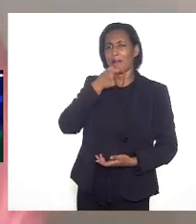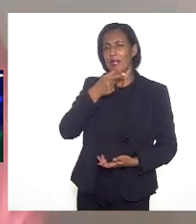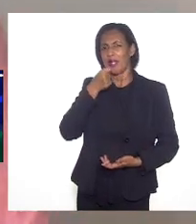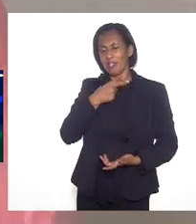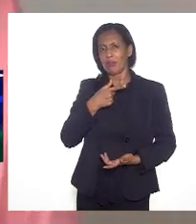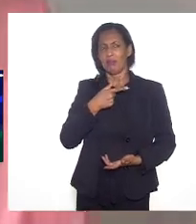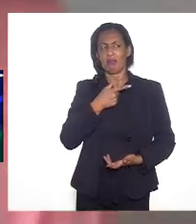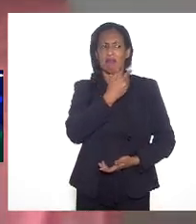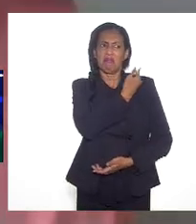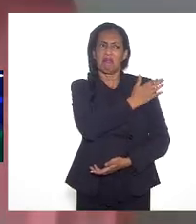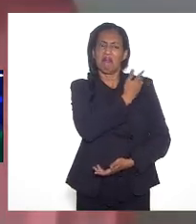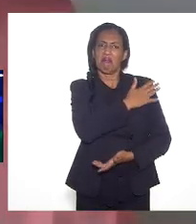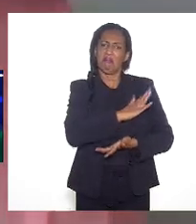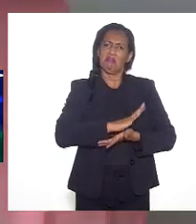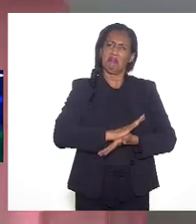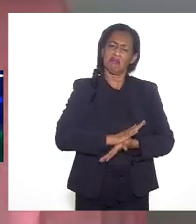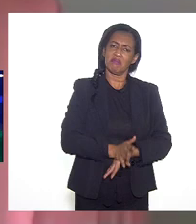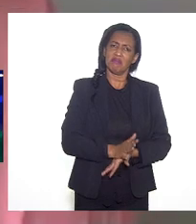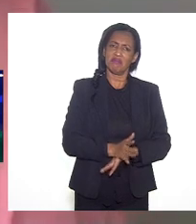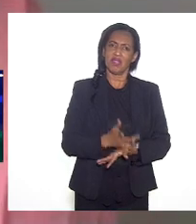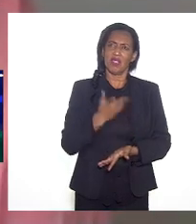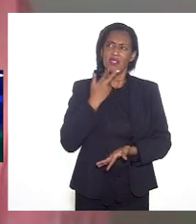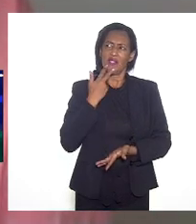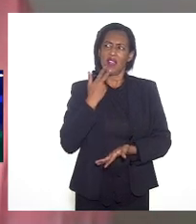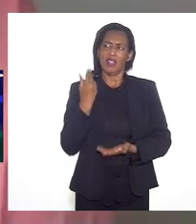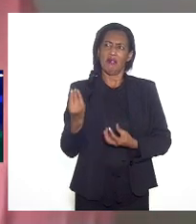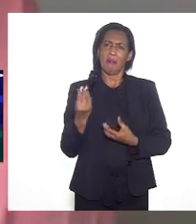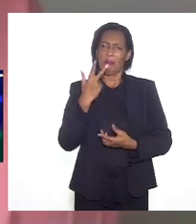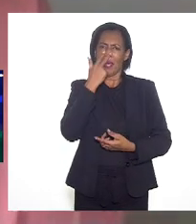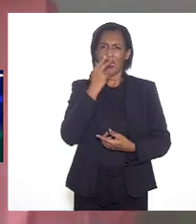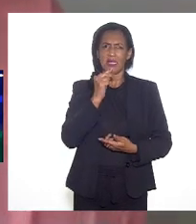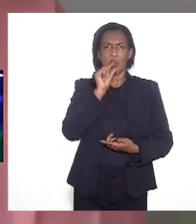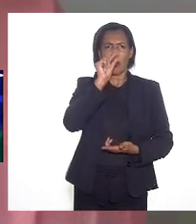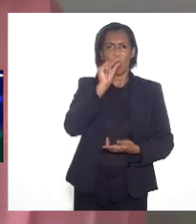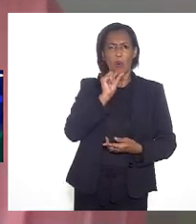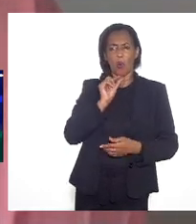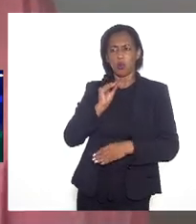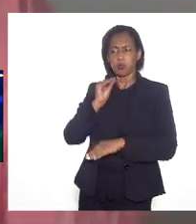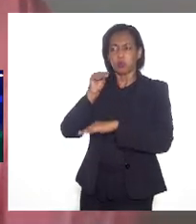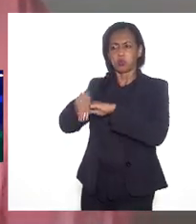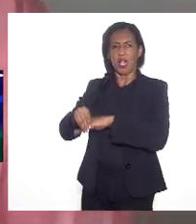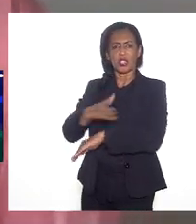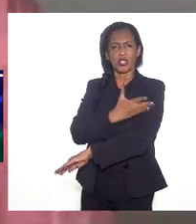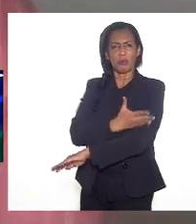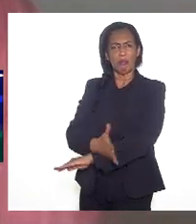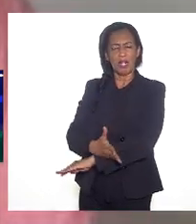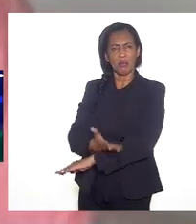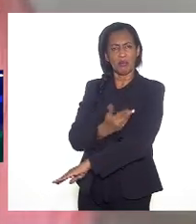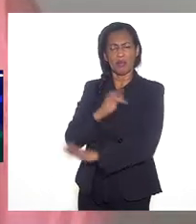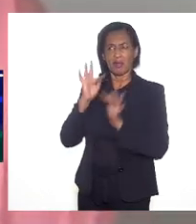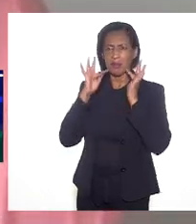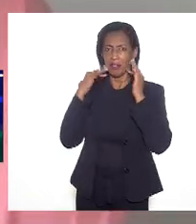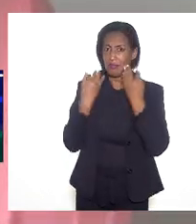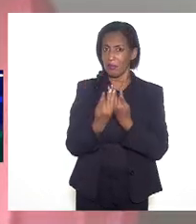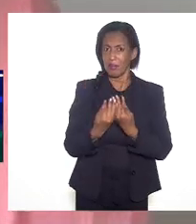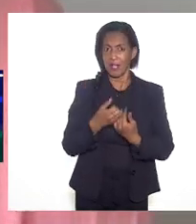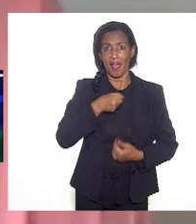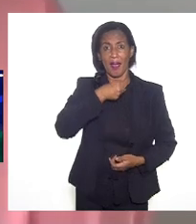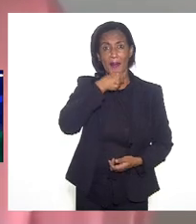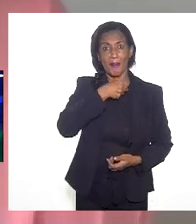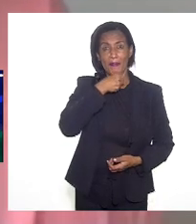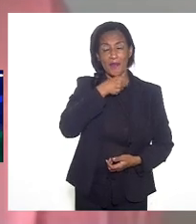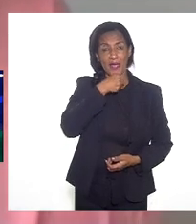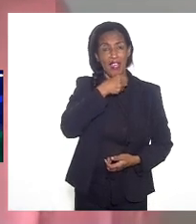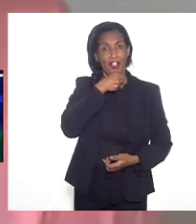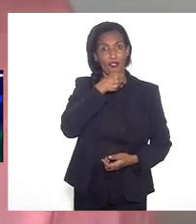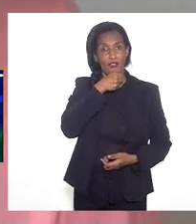que falava-se de uma contribuição branca na minha família. E olha como o apagamento é cruel. A minha avó, gente, ela é